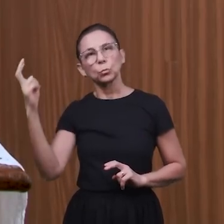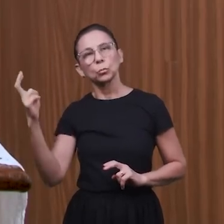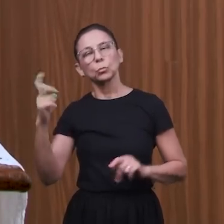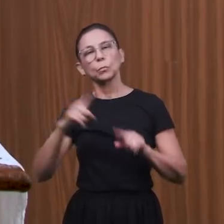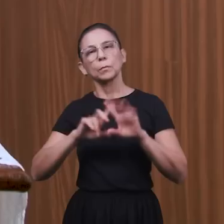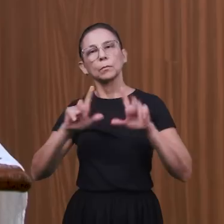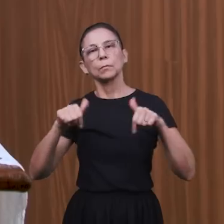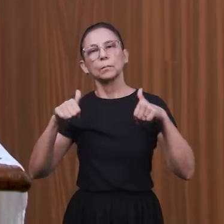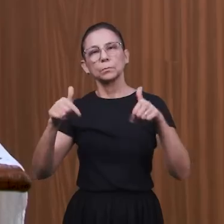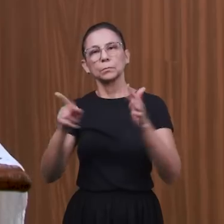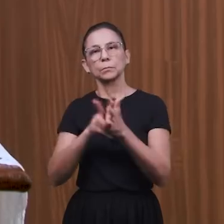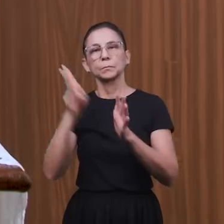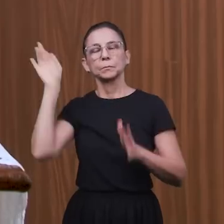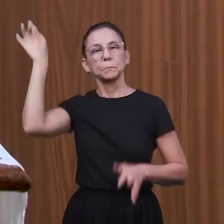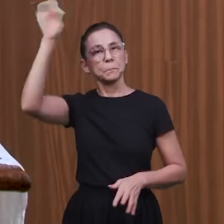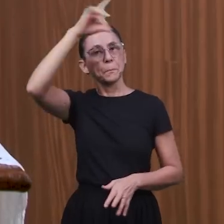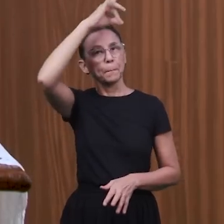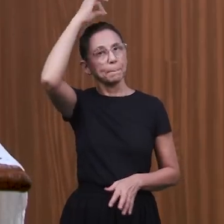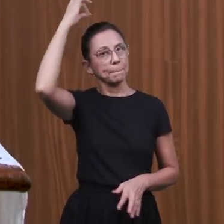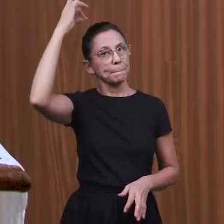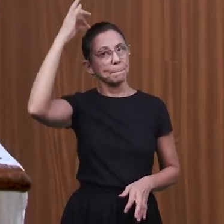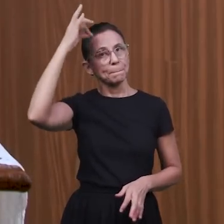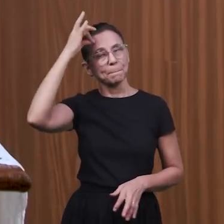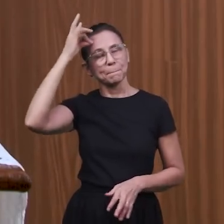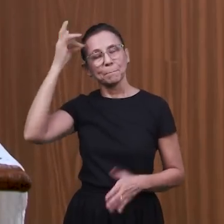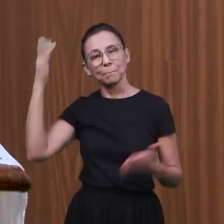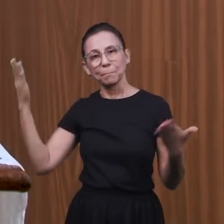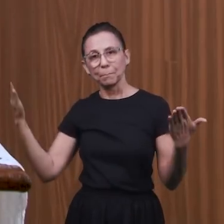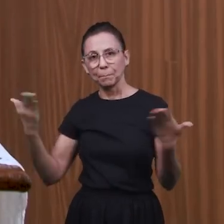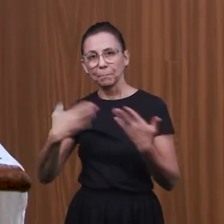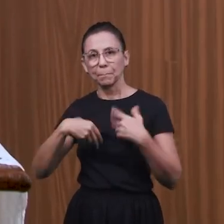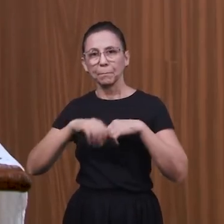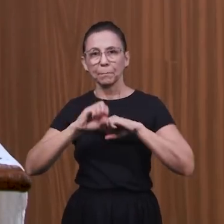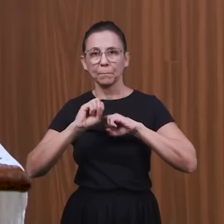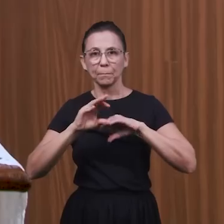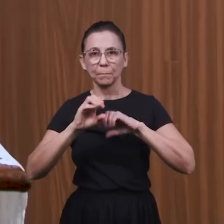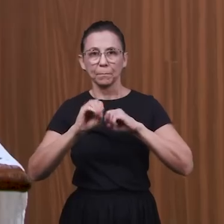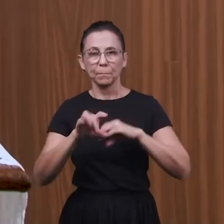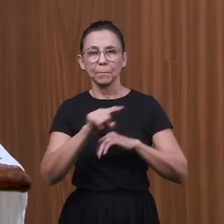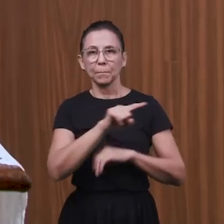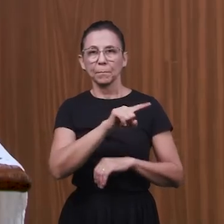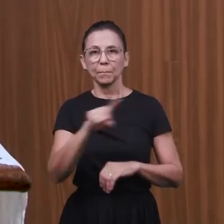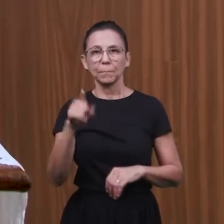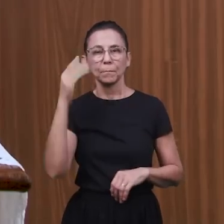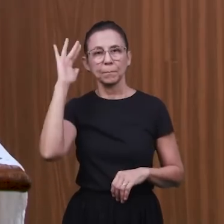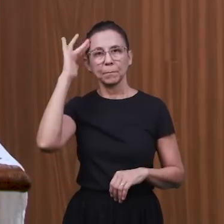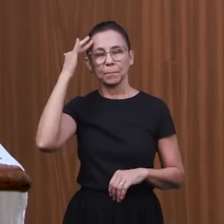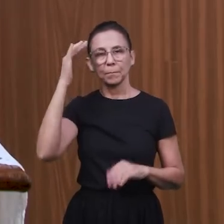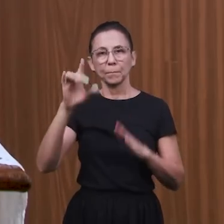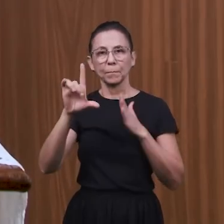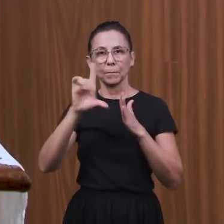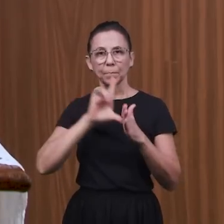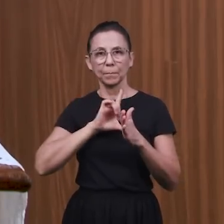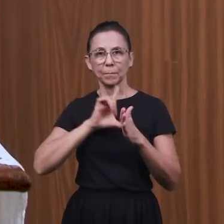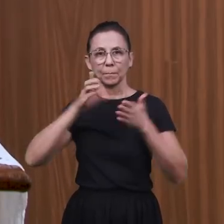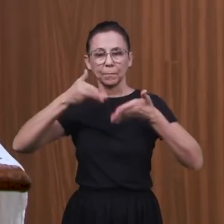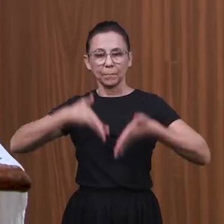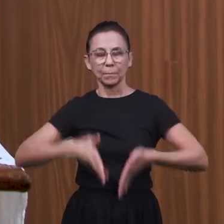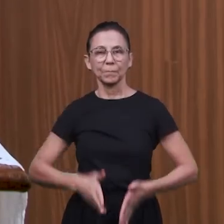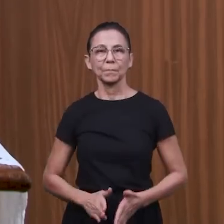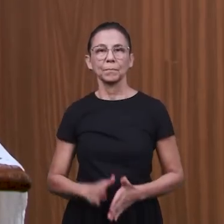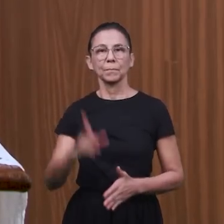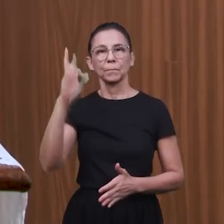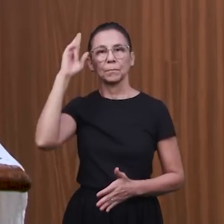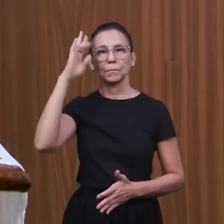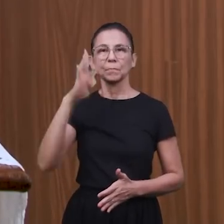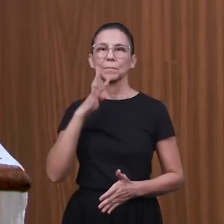mas é uma ação do Espírito Santo. E nós trouxemos esta palavra hoje para que você saiba uma coisa. Antes que você nascesse, o